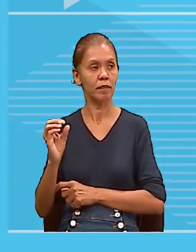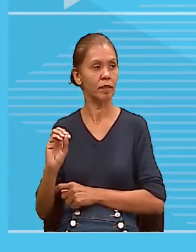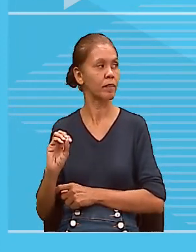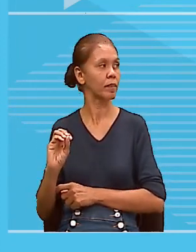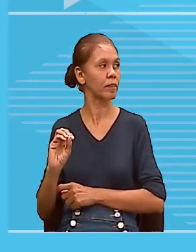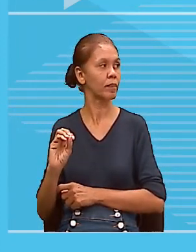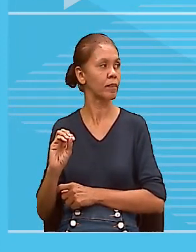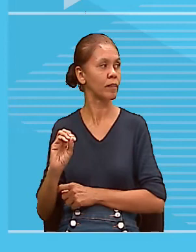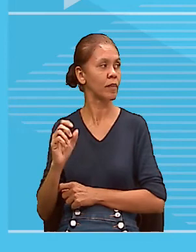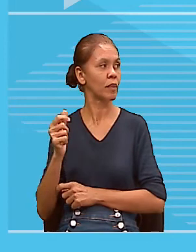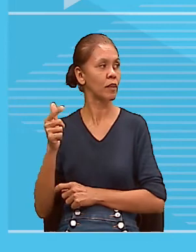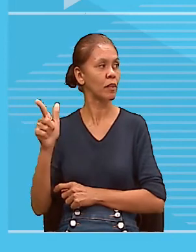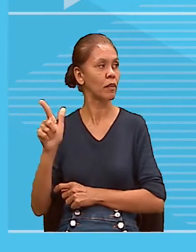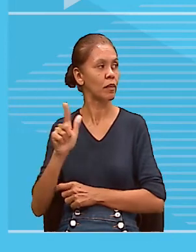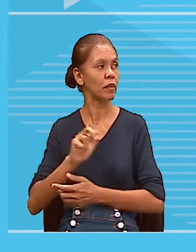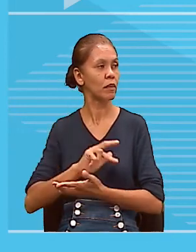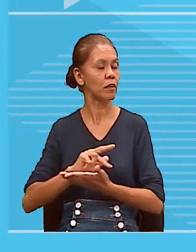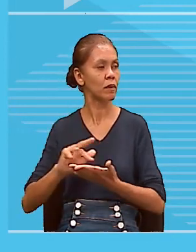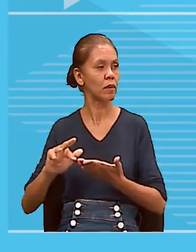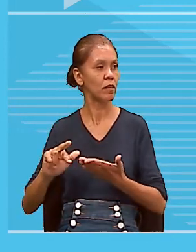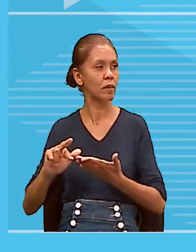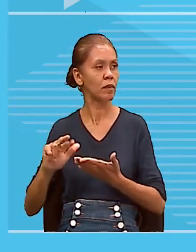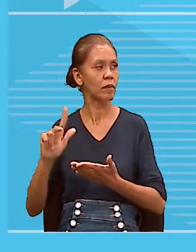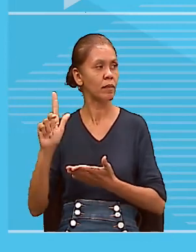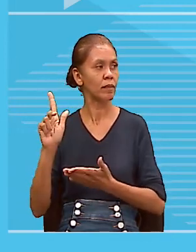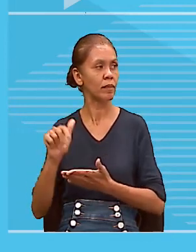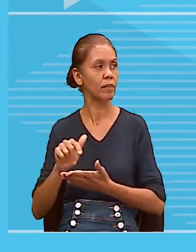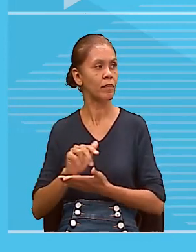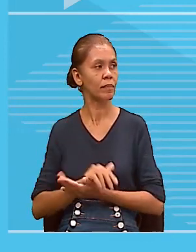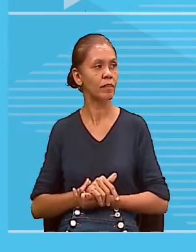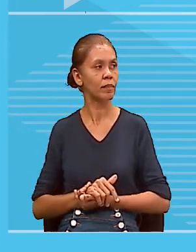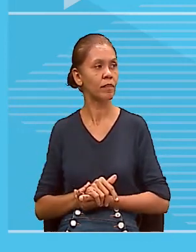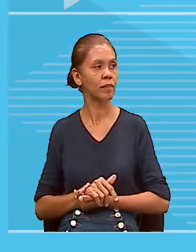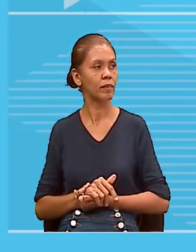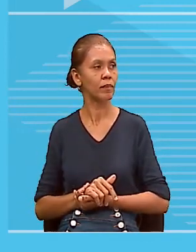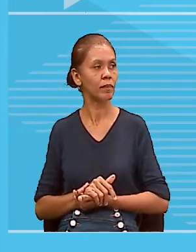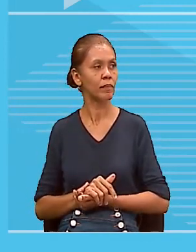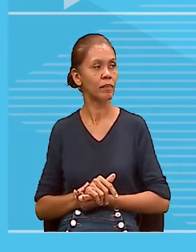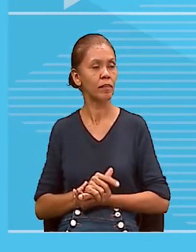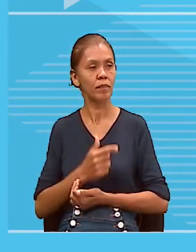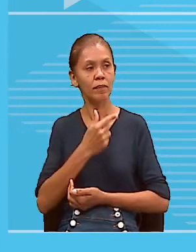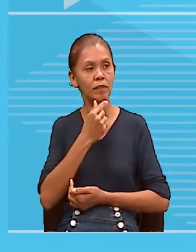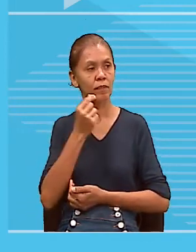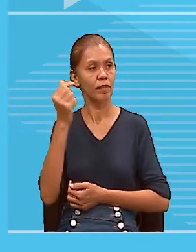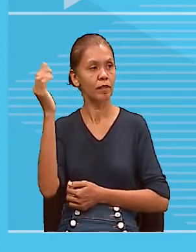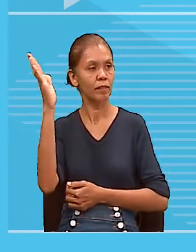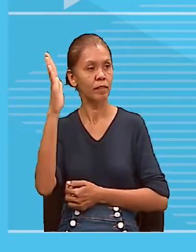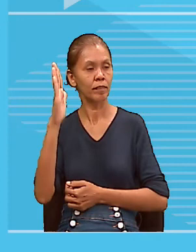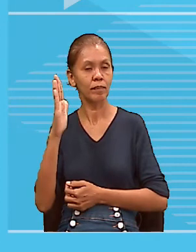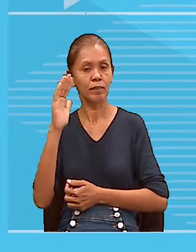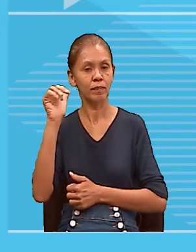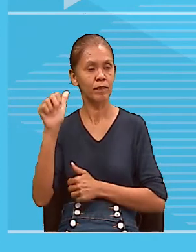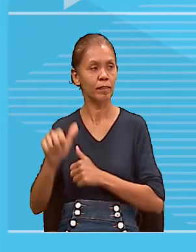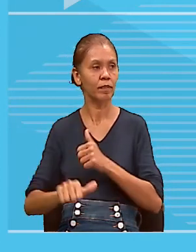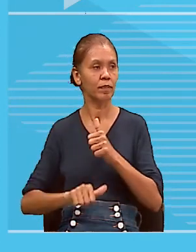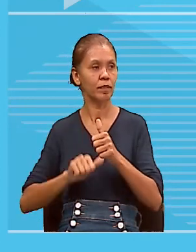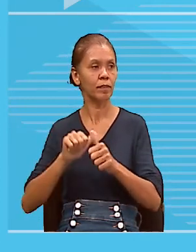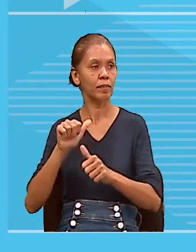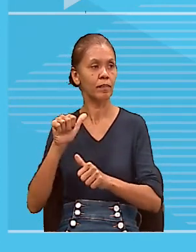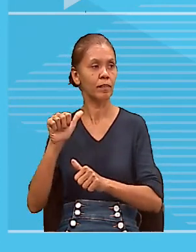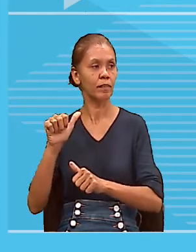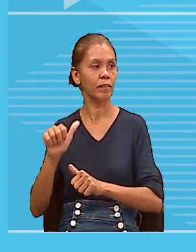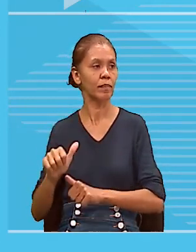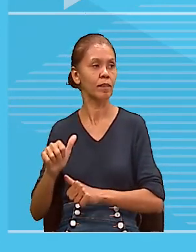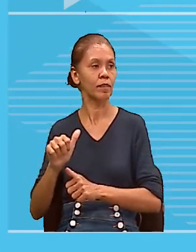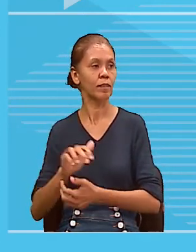várias outras vezes campeão do mundo parece que o brasileiro se reinventava ele estava